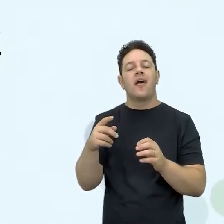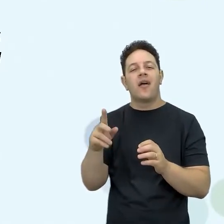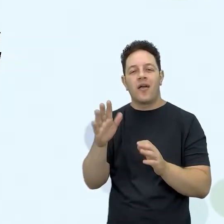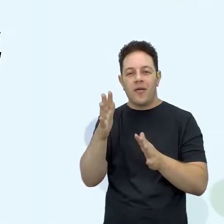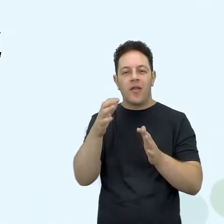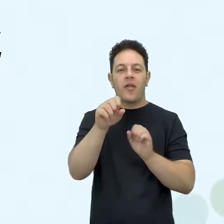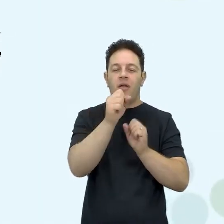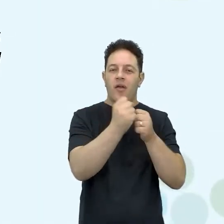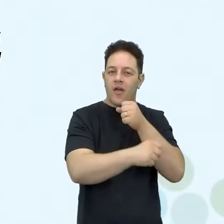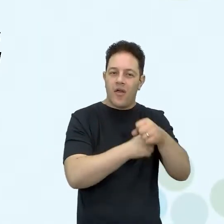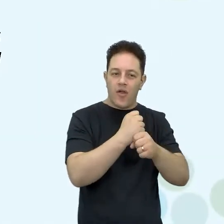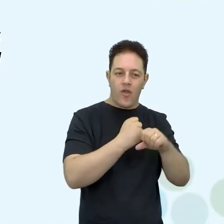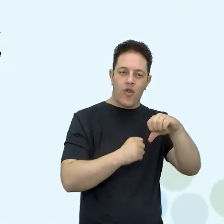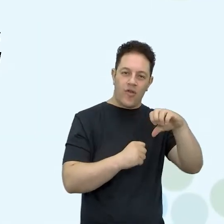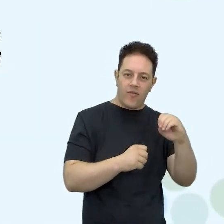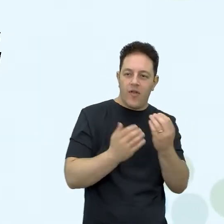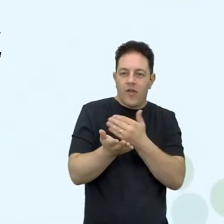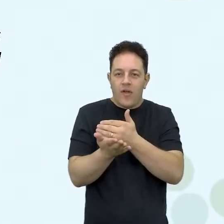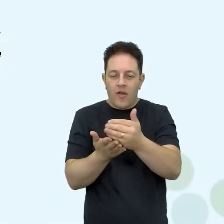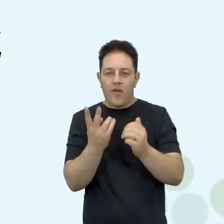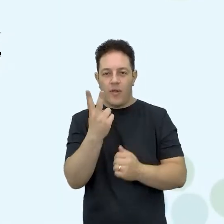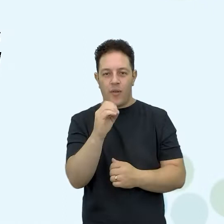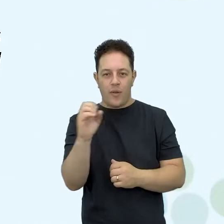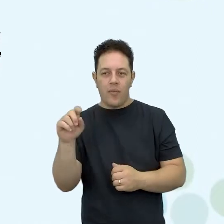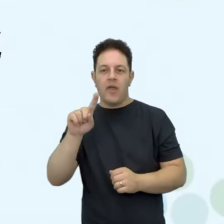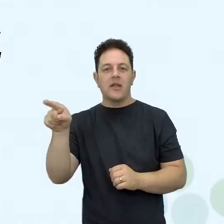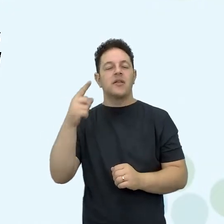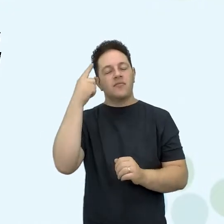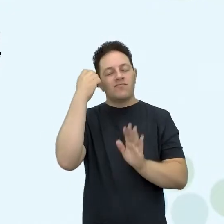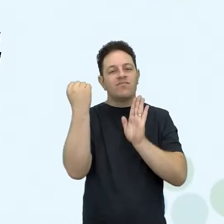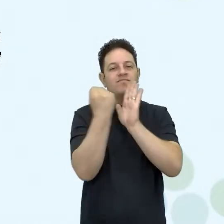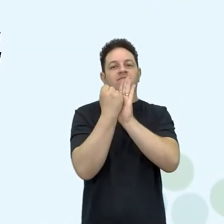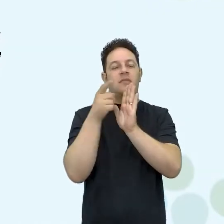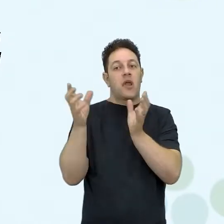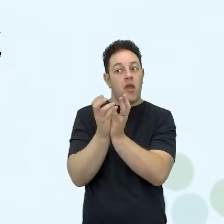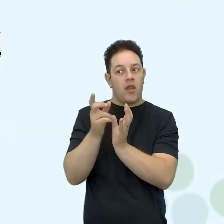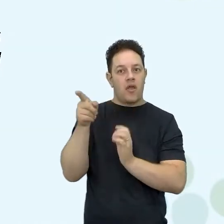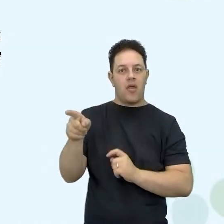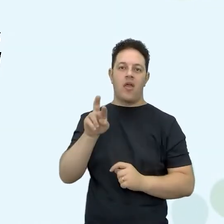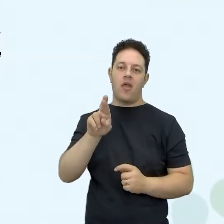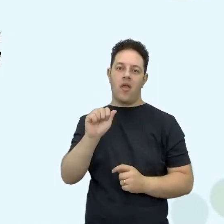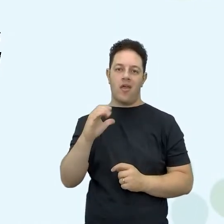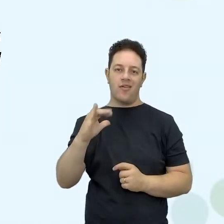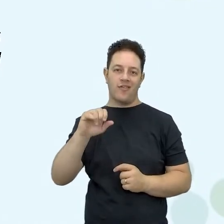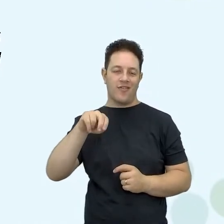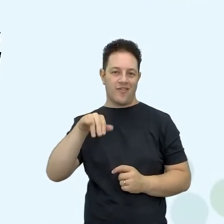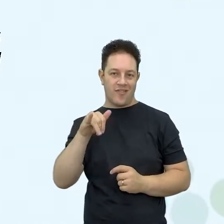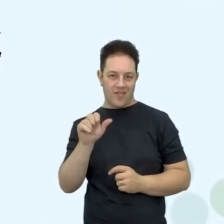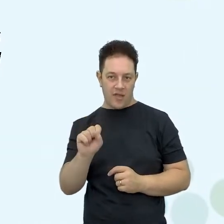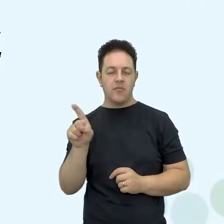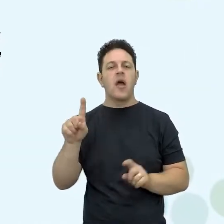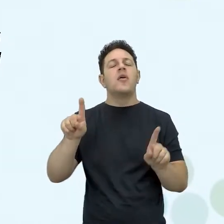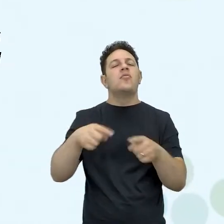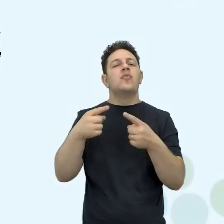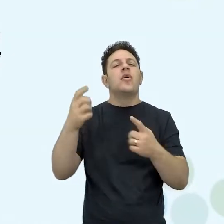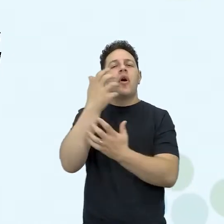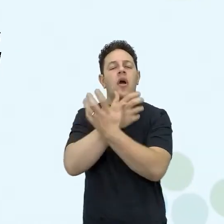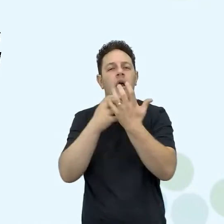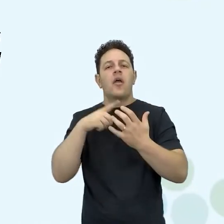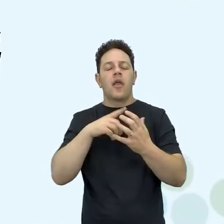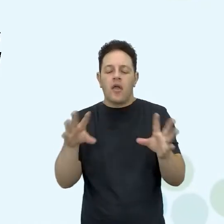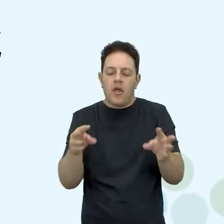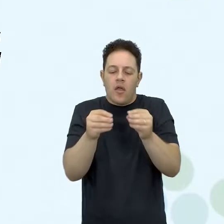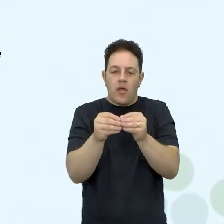anos 90 e início dos anos 2000, é um período muito marcado pelos Racionais. E essa canção, na verdade, ela é uma junção de duas